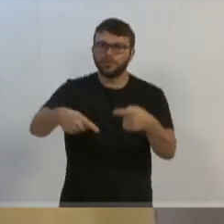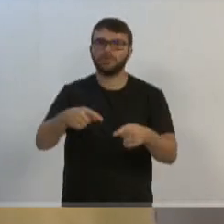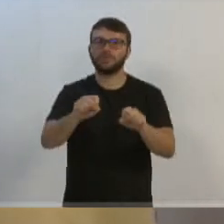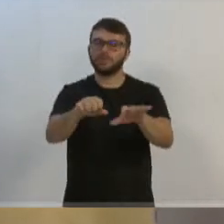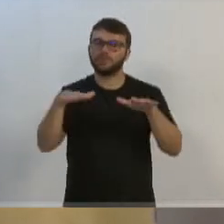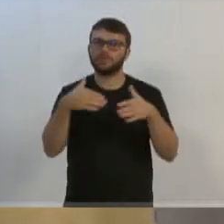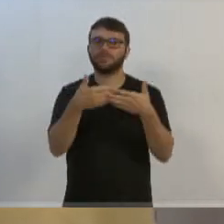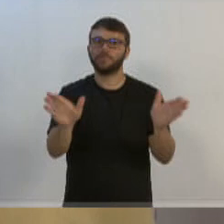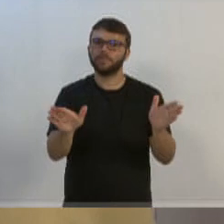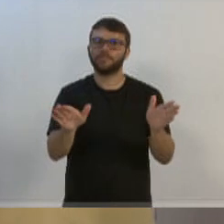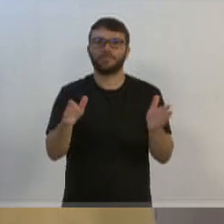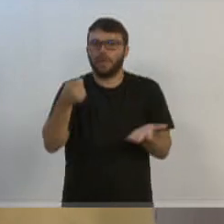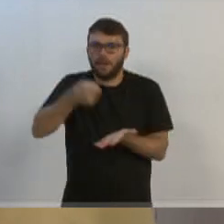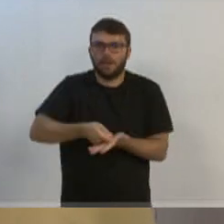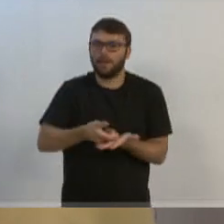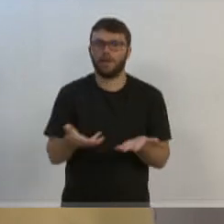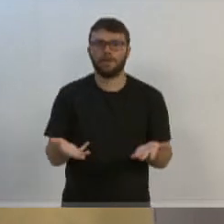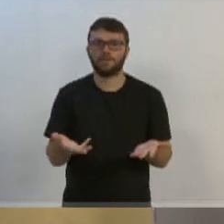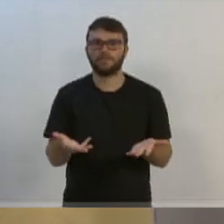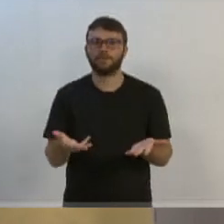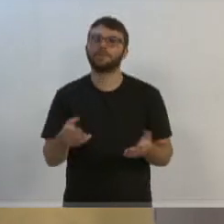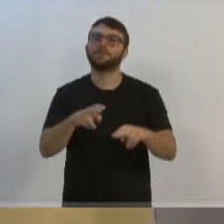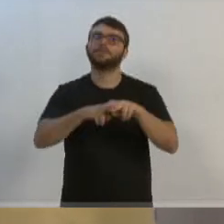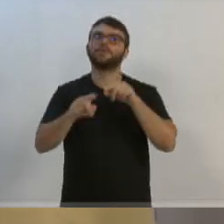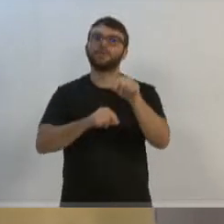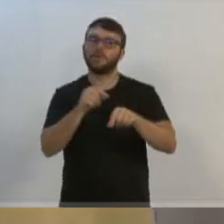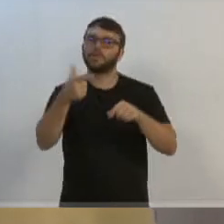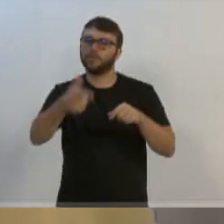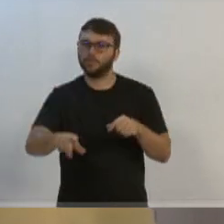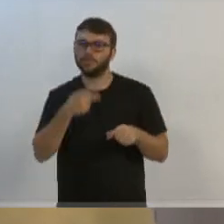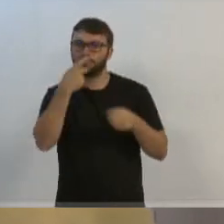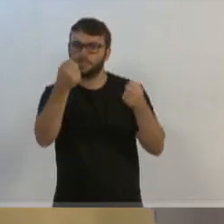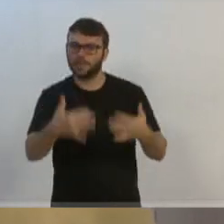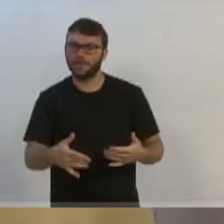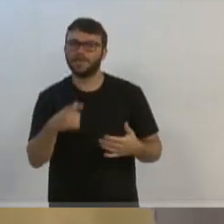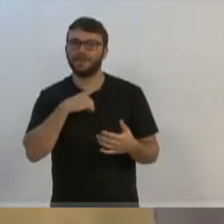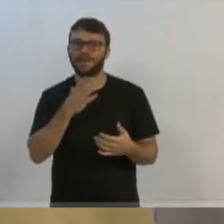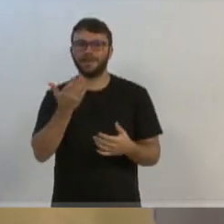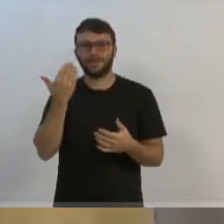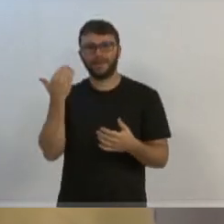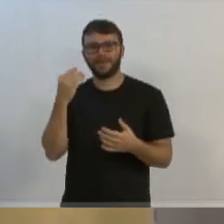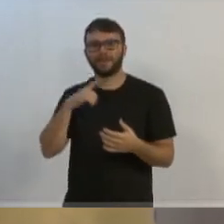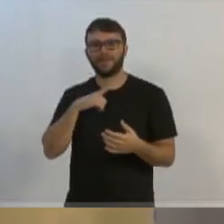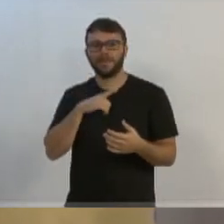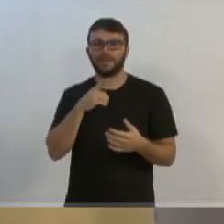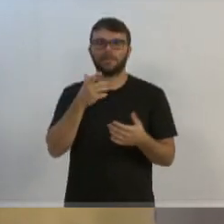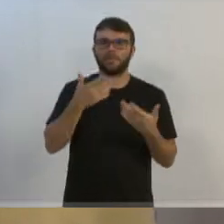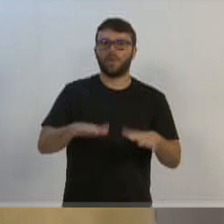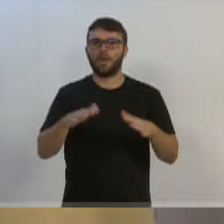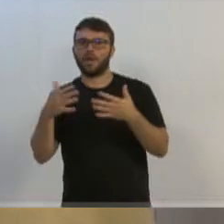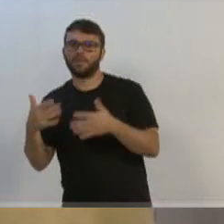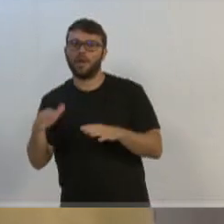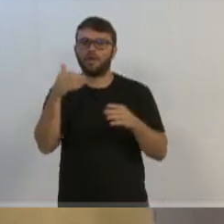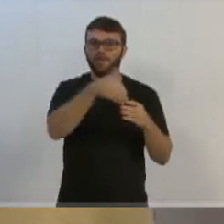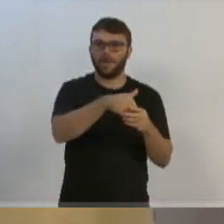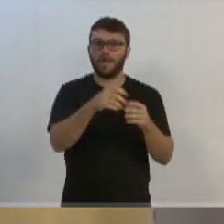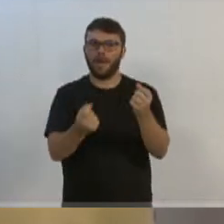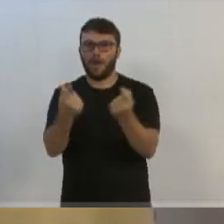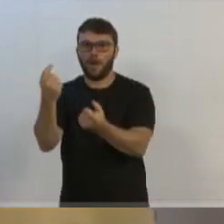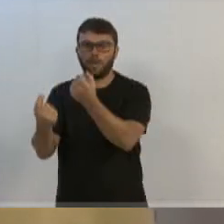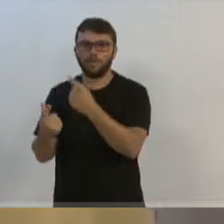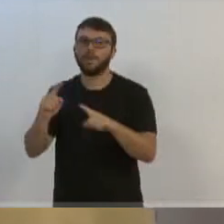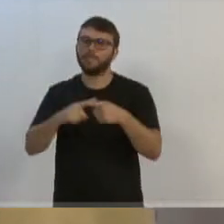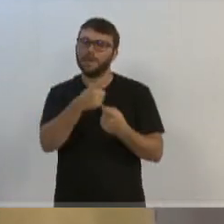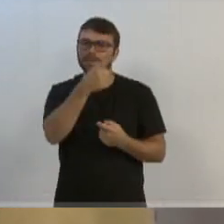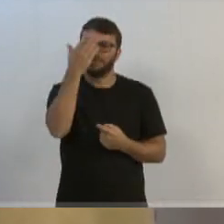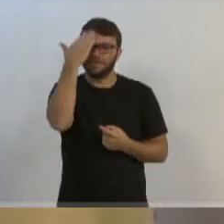imperativo. Imperativo. E volto a dizer, no último, nós tivemos aí, por causa da abstenção de alguns vereadores constrangidos, vereadores da base, mas sabem